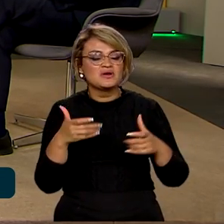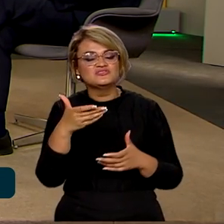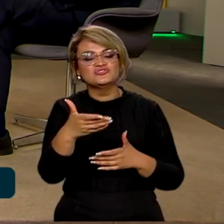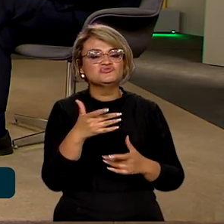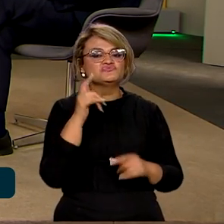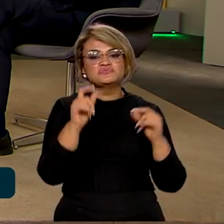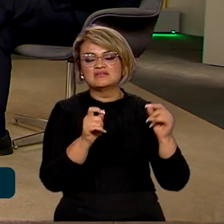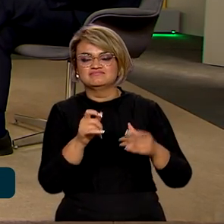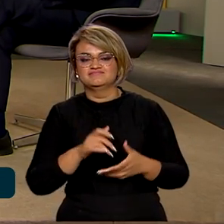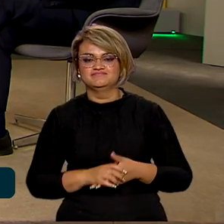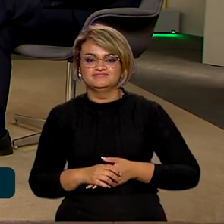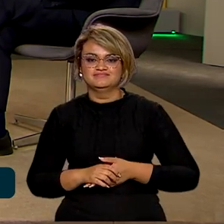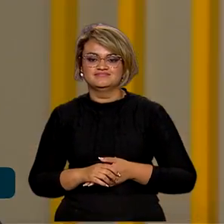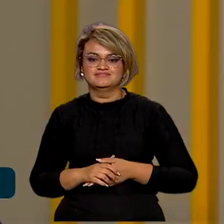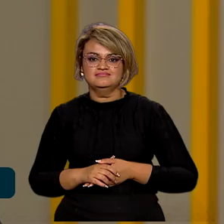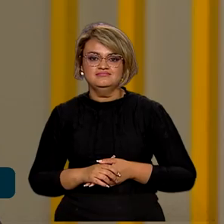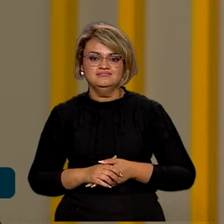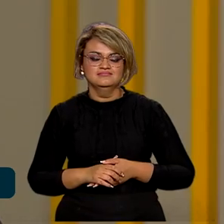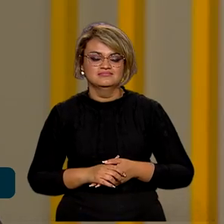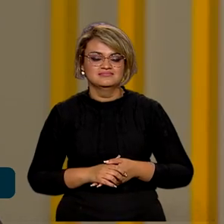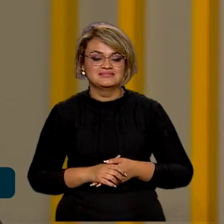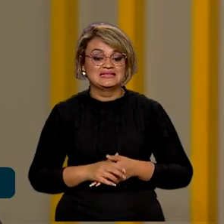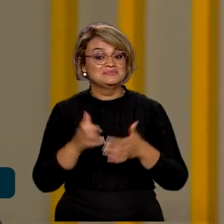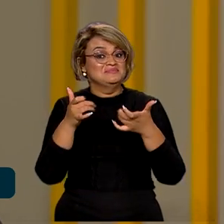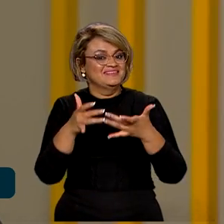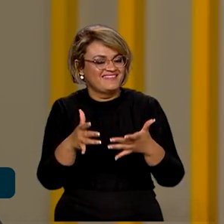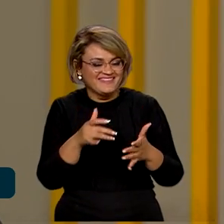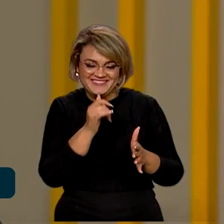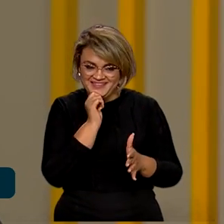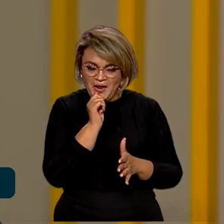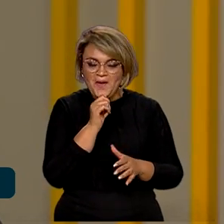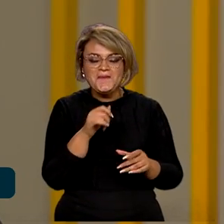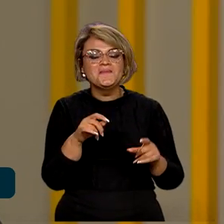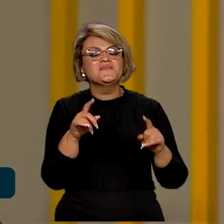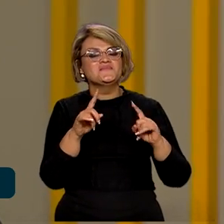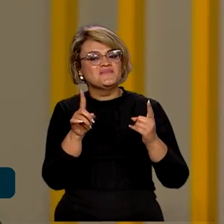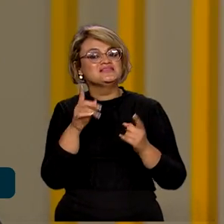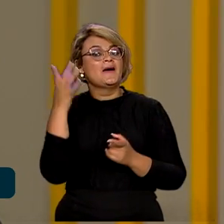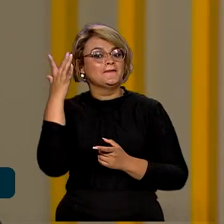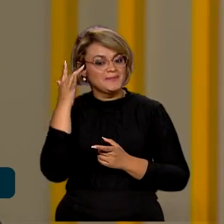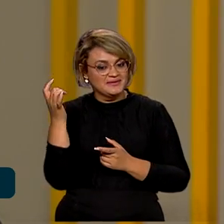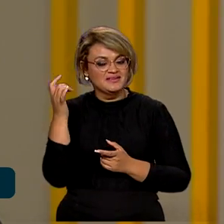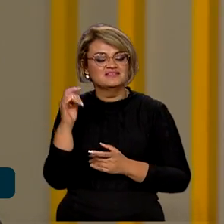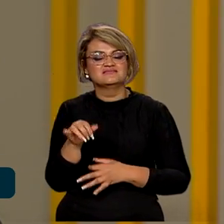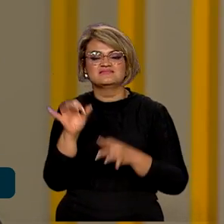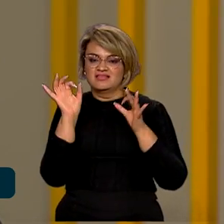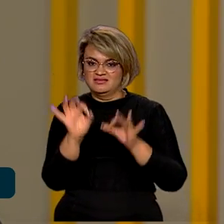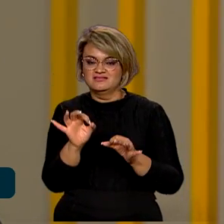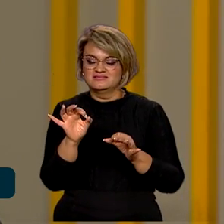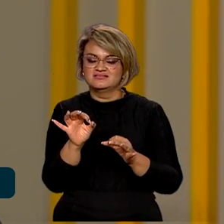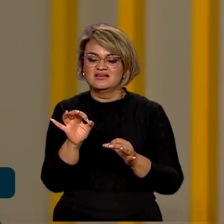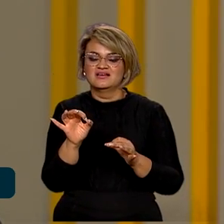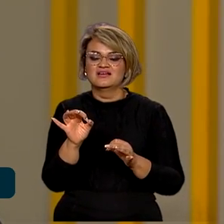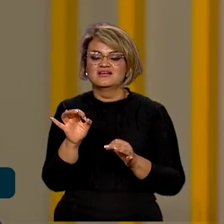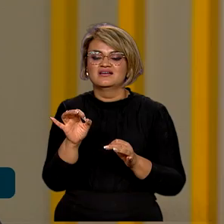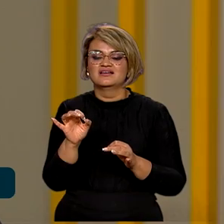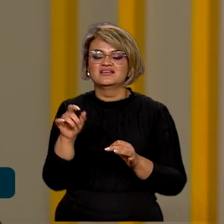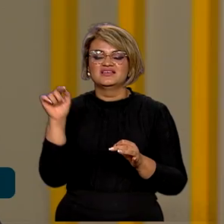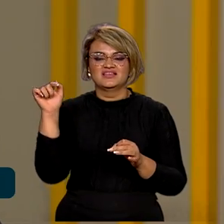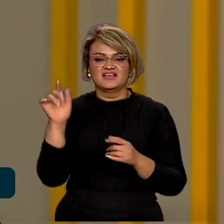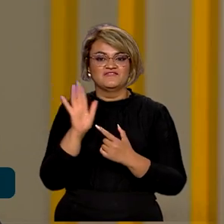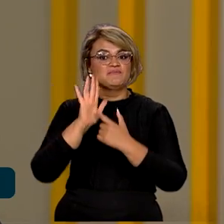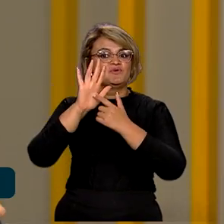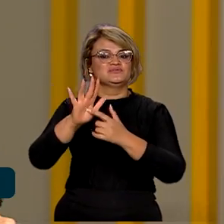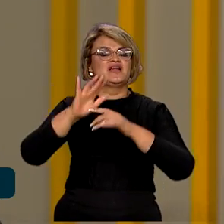de uma ação, por exemplo? Olha, eu não posso antecipar, mas eu posso dizer que amanhã, eu tenho certeza que o jornal ele vai sair aqui